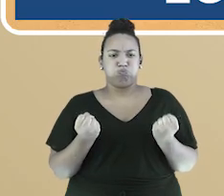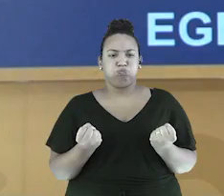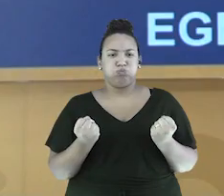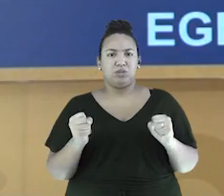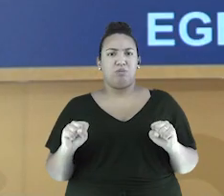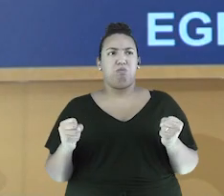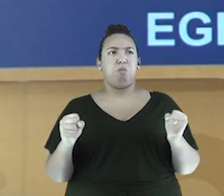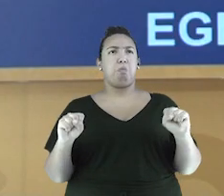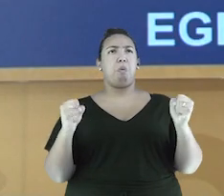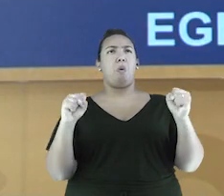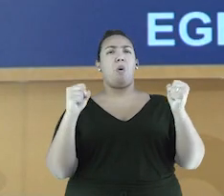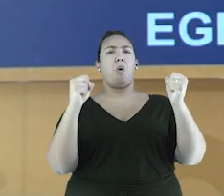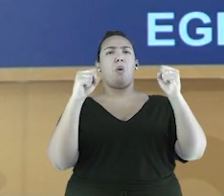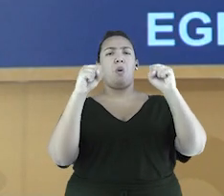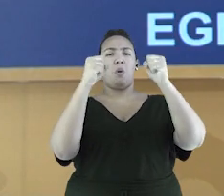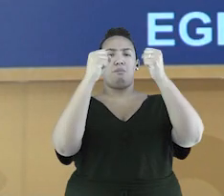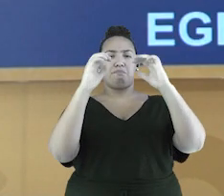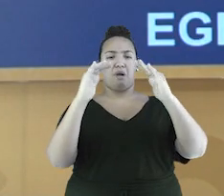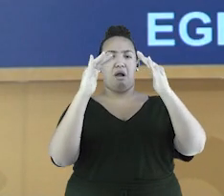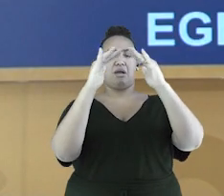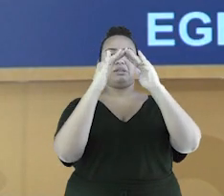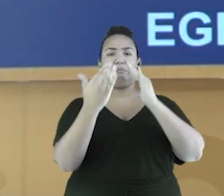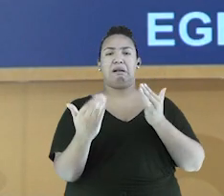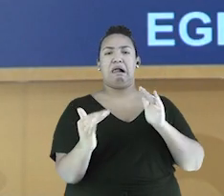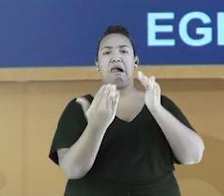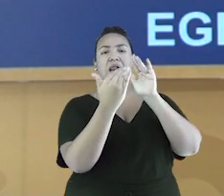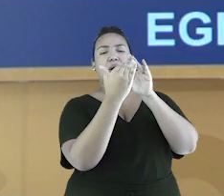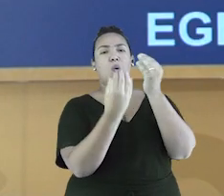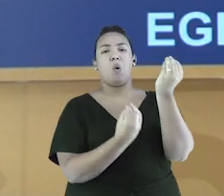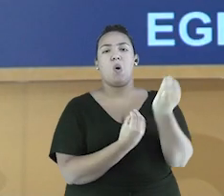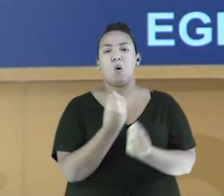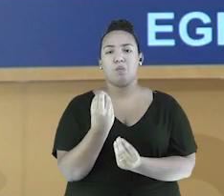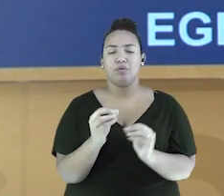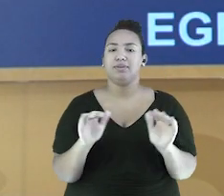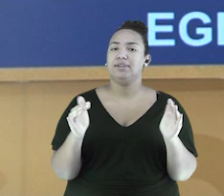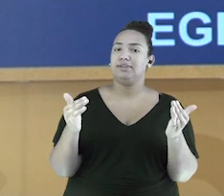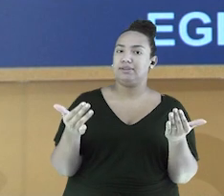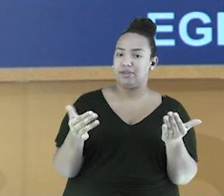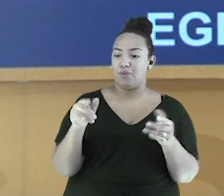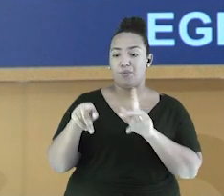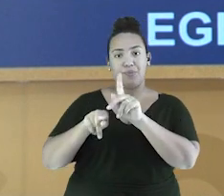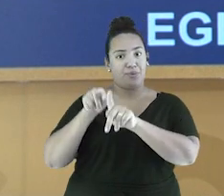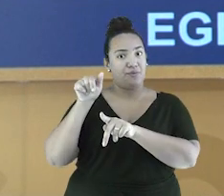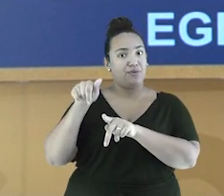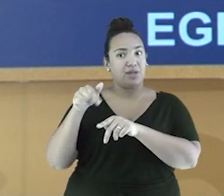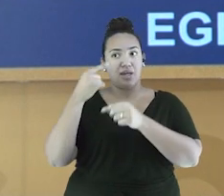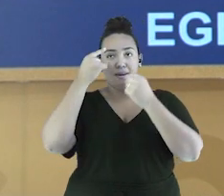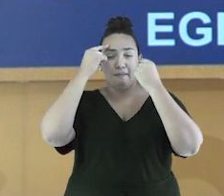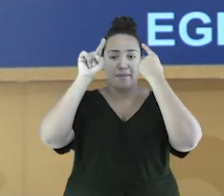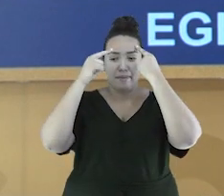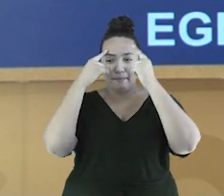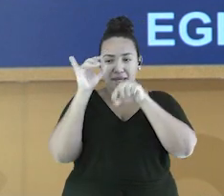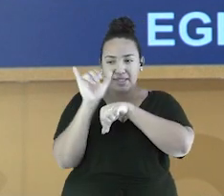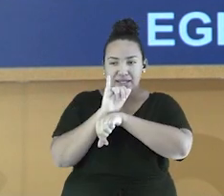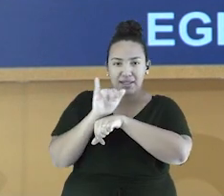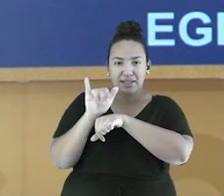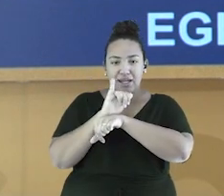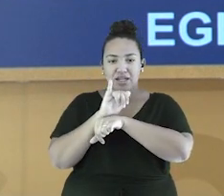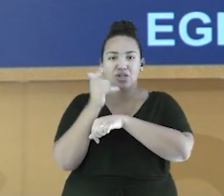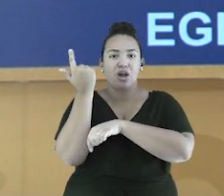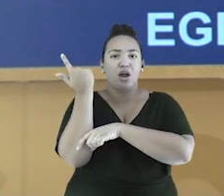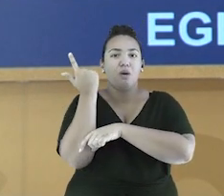topo? Eles desenvolveram sistemas que possibilitaram mover essas pedras e erguê-las até uma altura